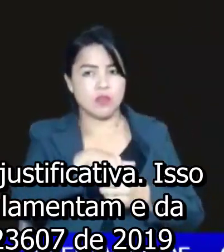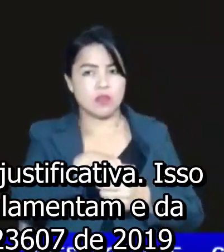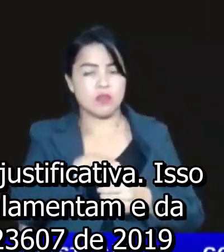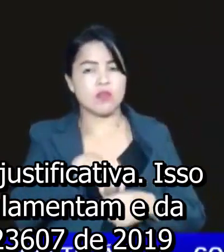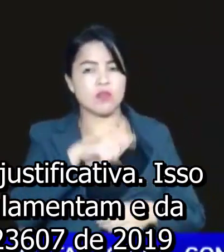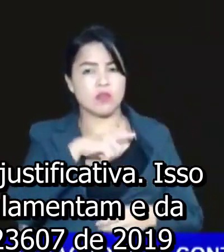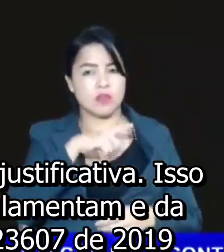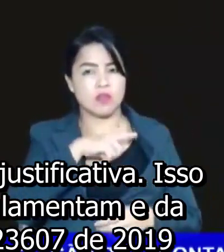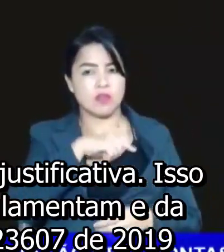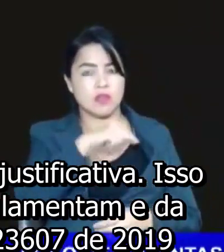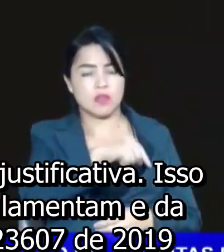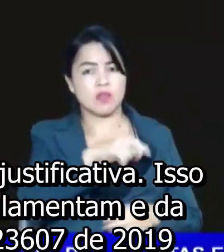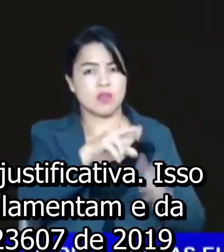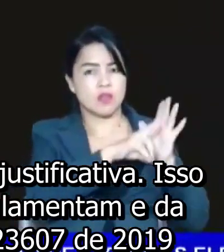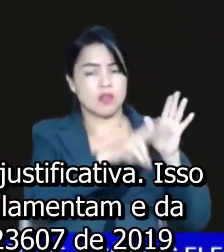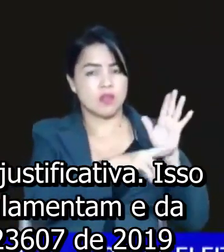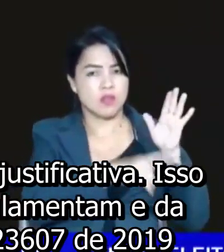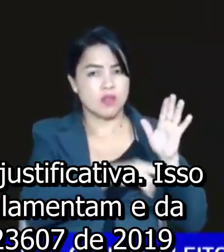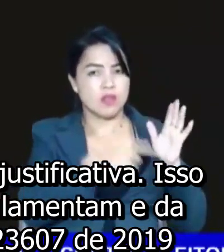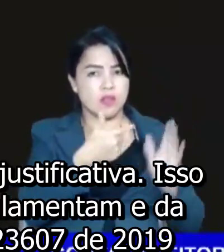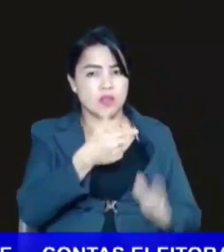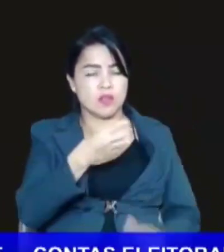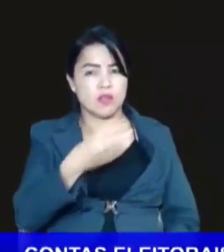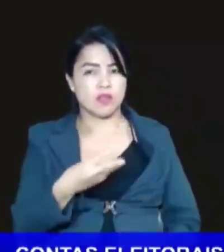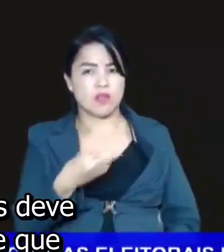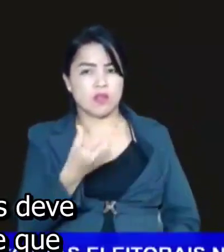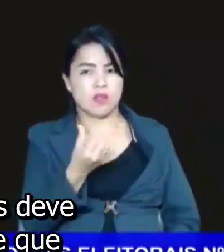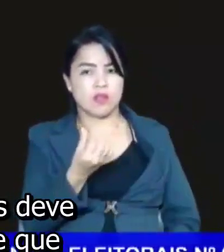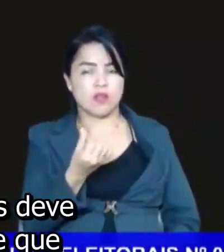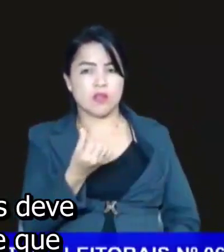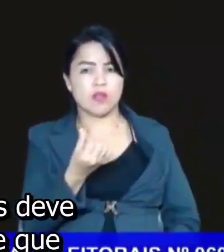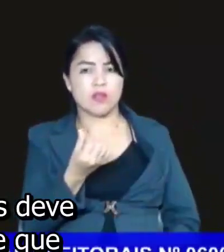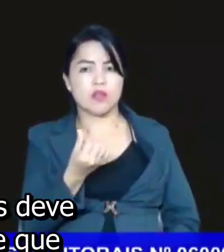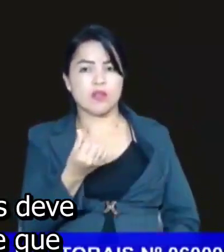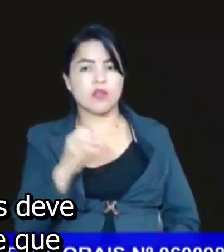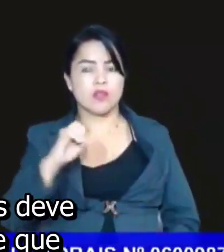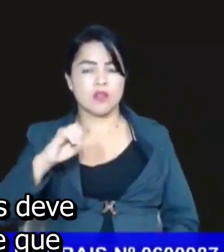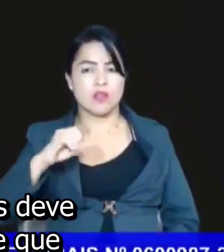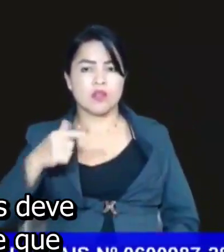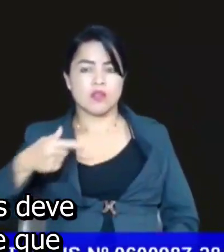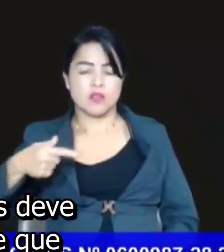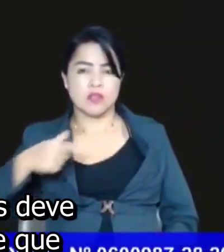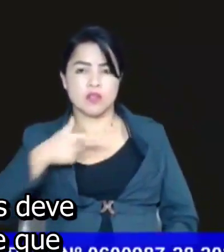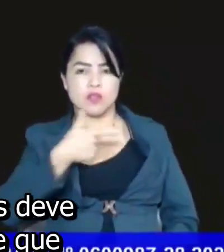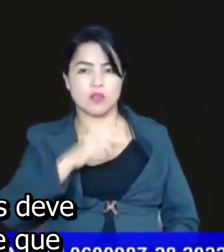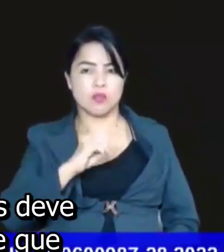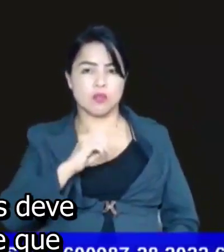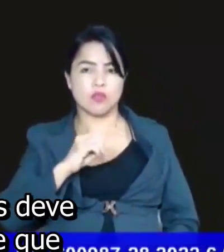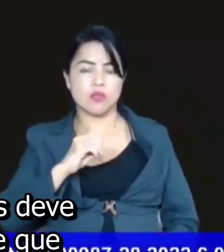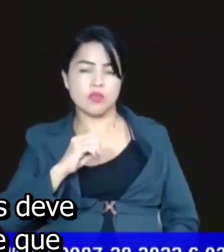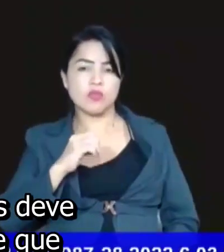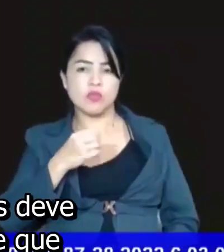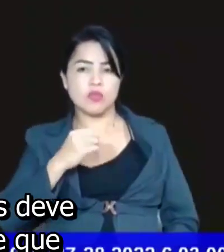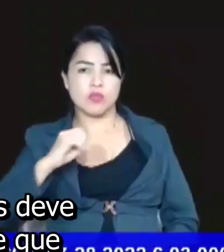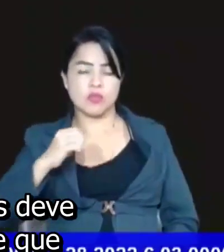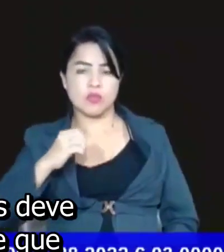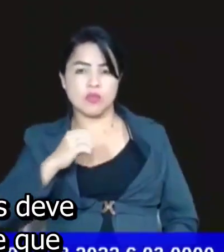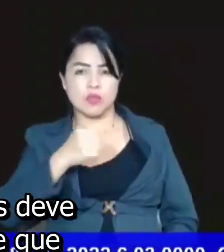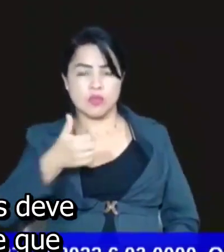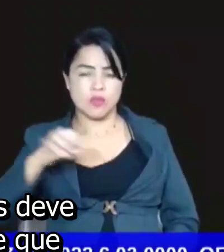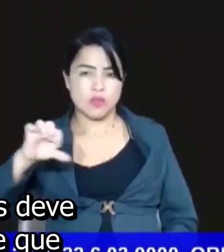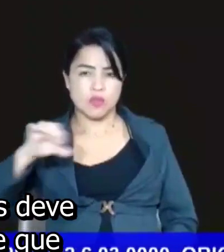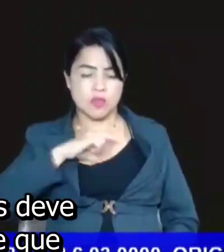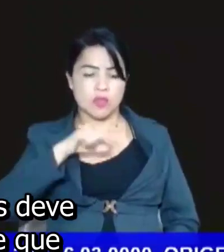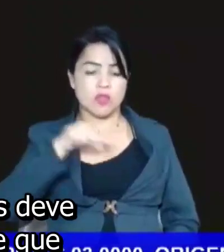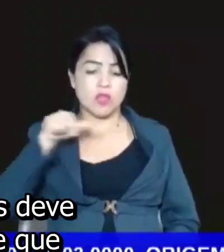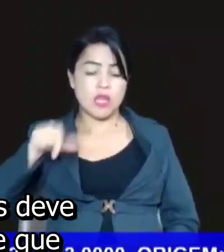a Resolução 23.607 de 2019. Essa resolução indica que o